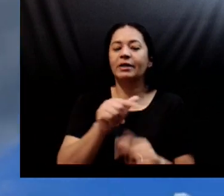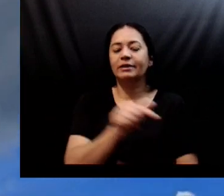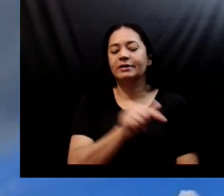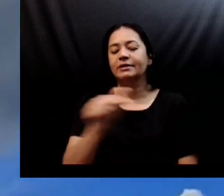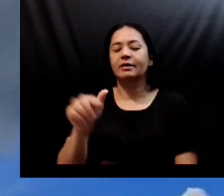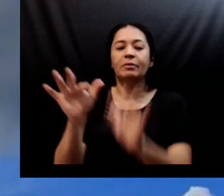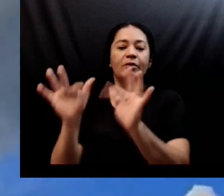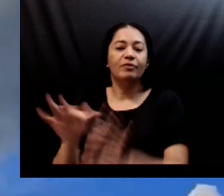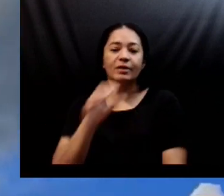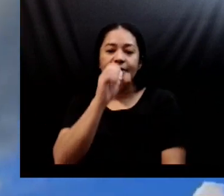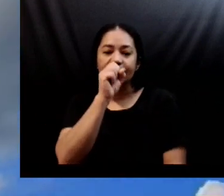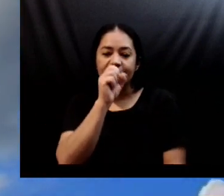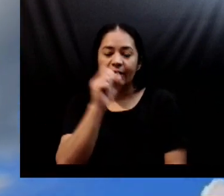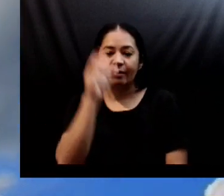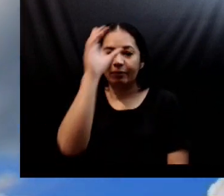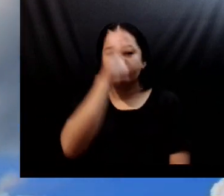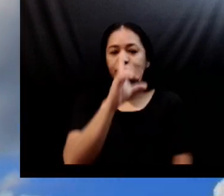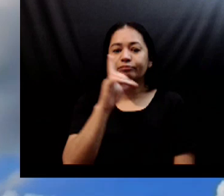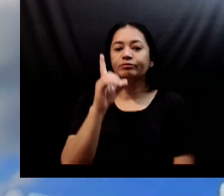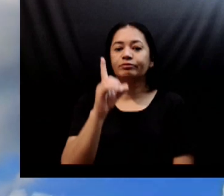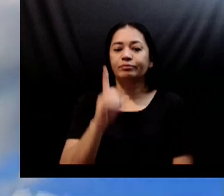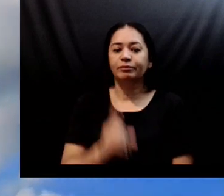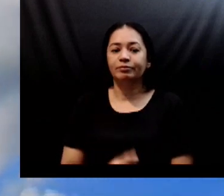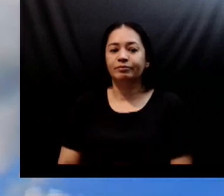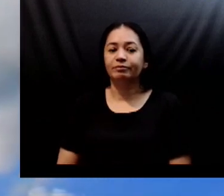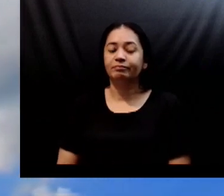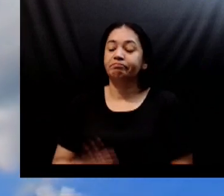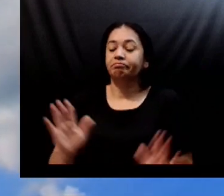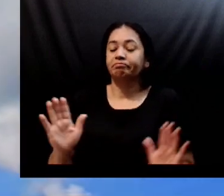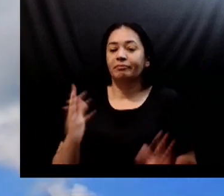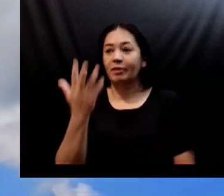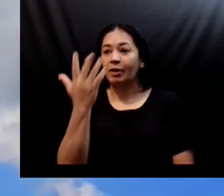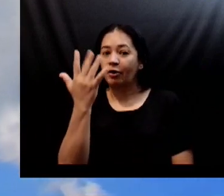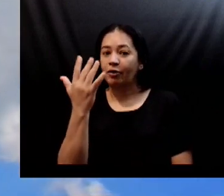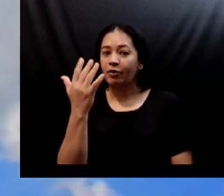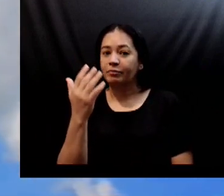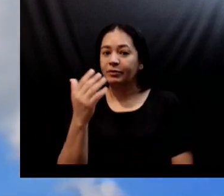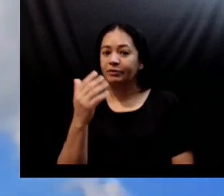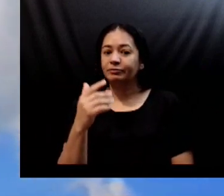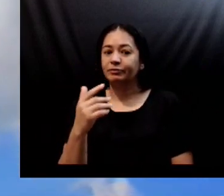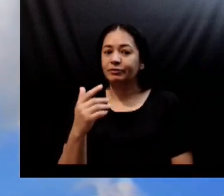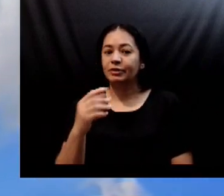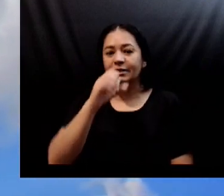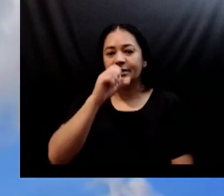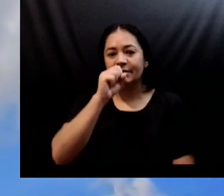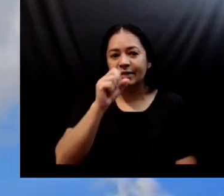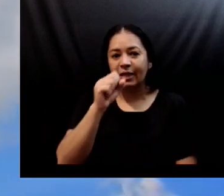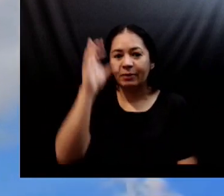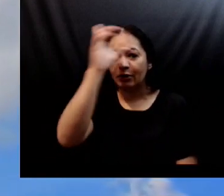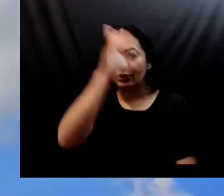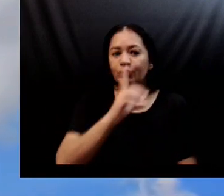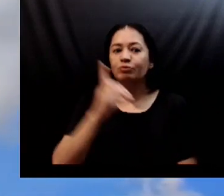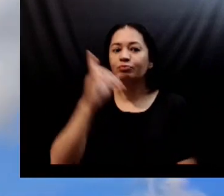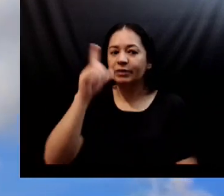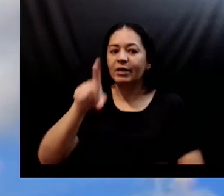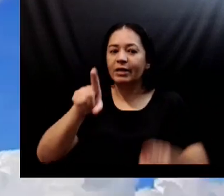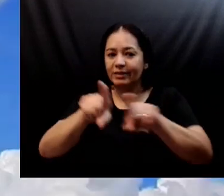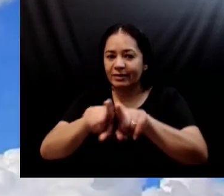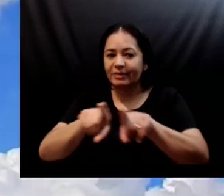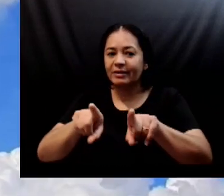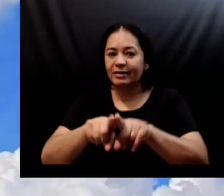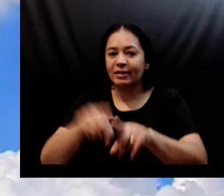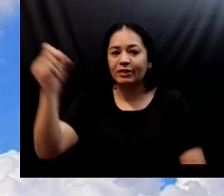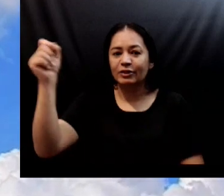a previsão disse que tempo firme no sábado e domingo também. Sol entre